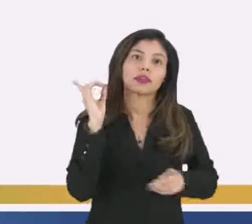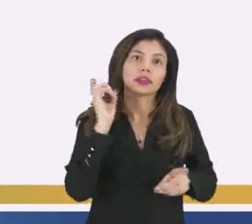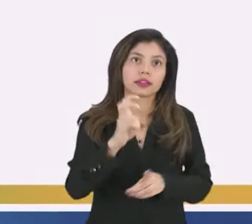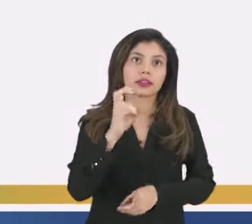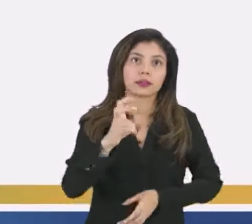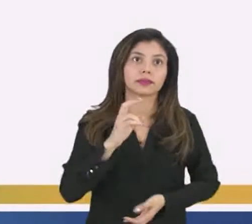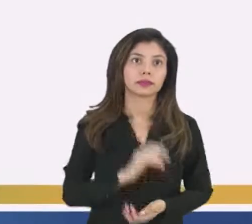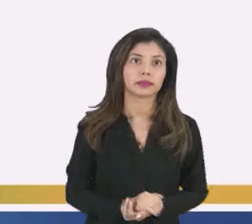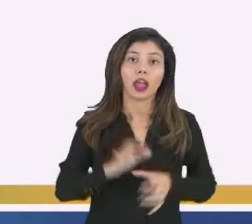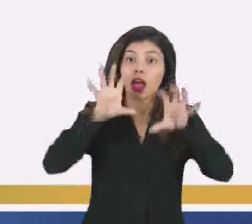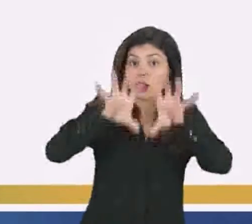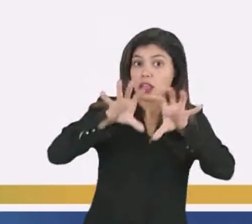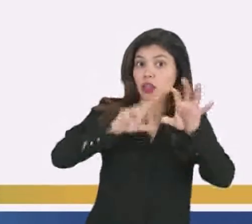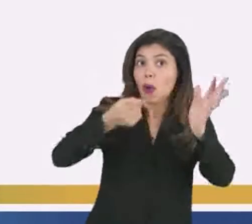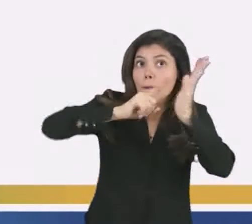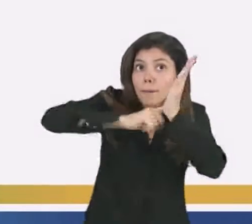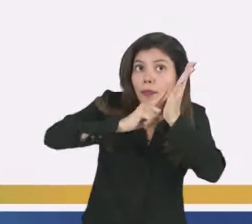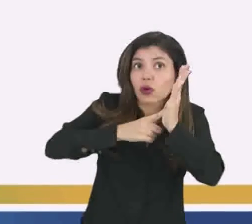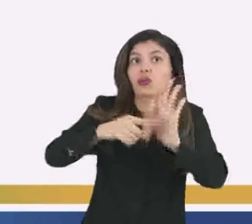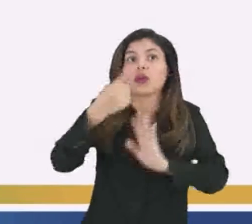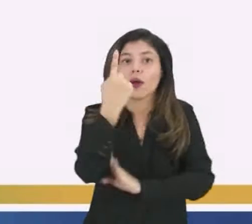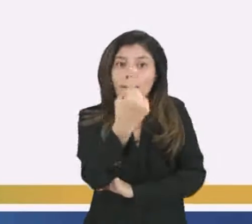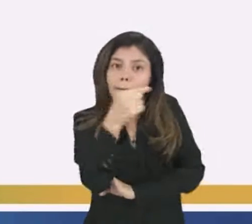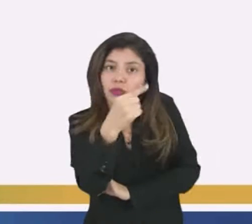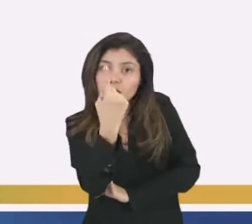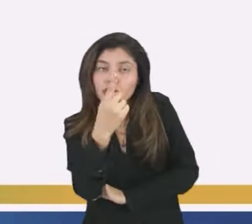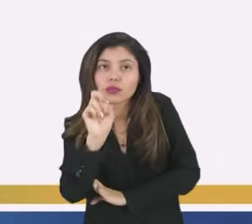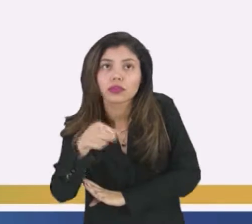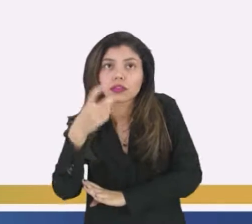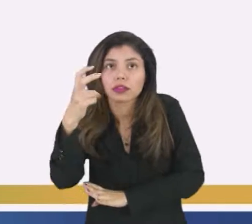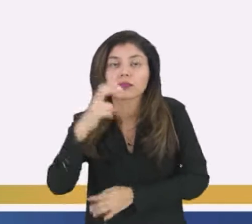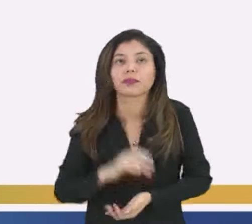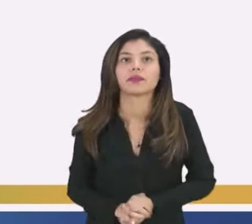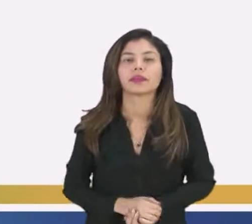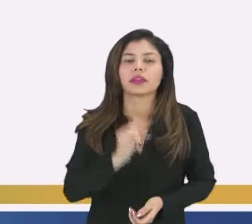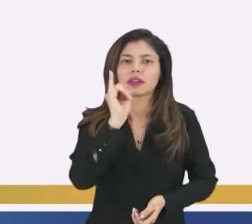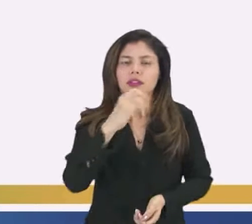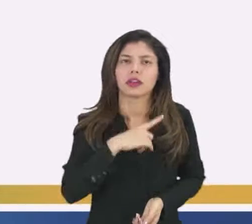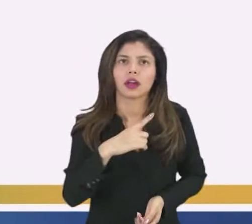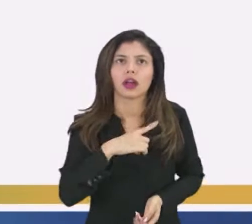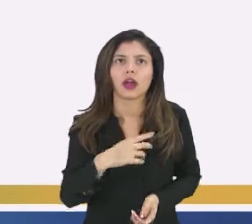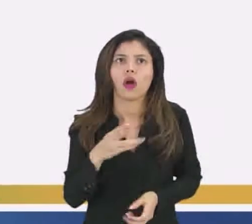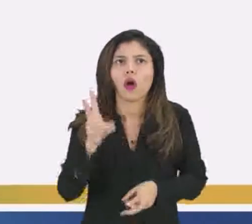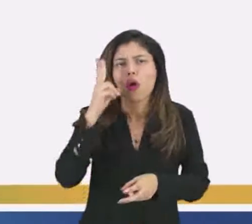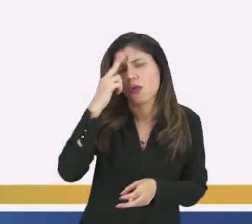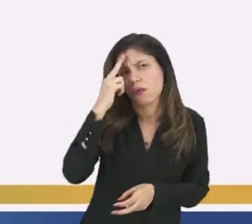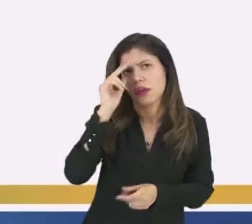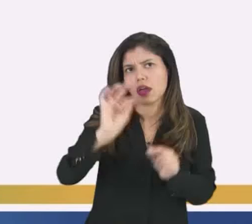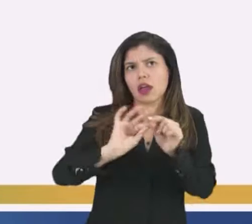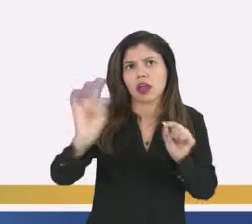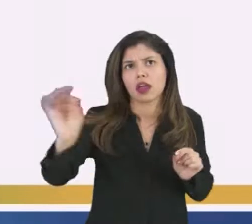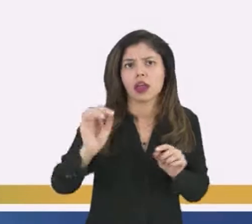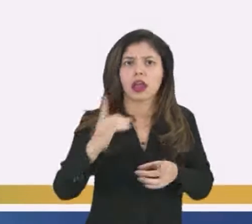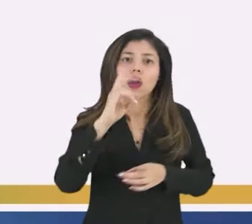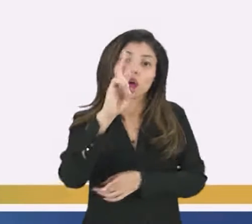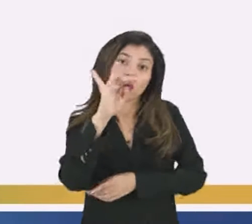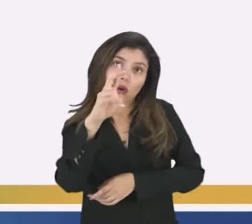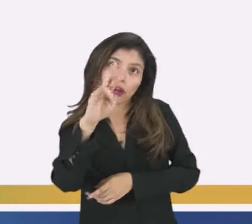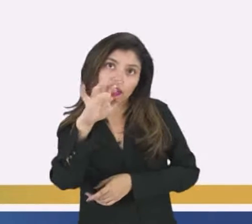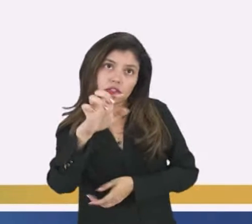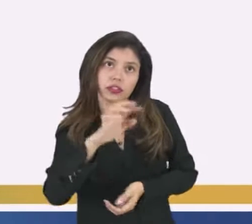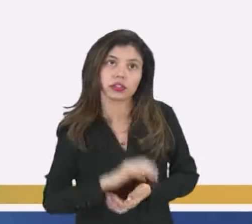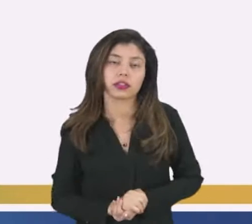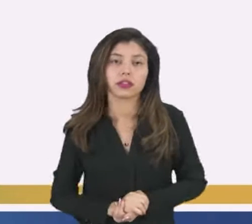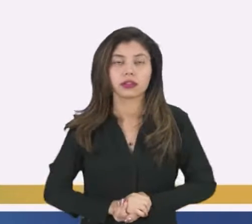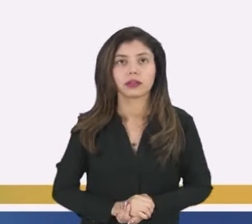5. Assim, um ponto em comum é menos 1 em 5. Tá? Então, se o ponto em comum é menos 1 em 5, essas retas elas vão ser o